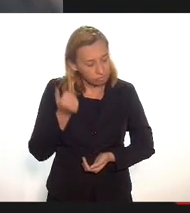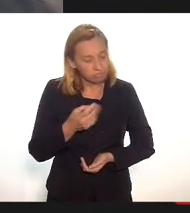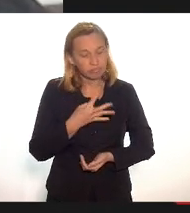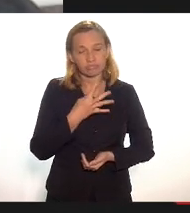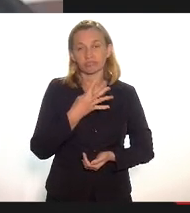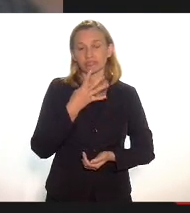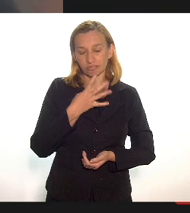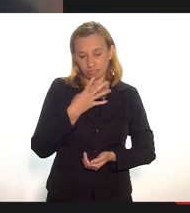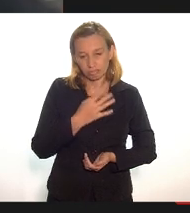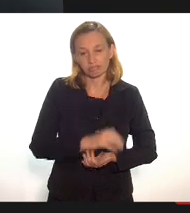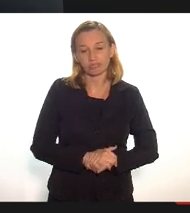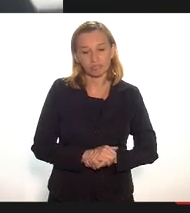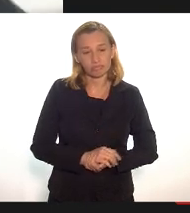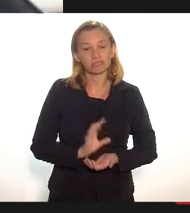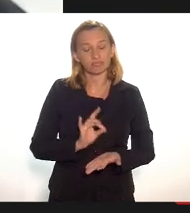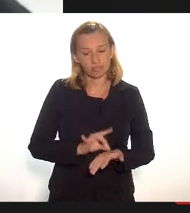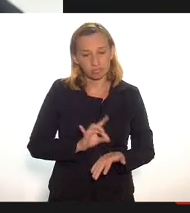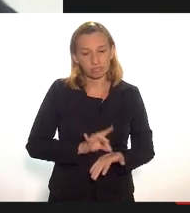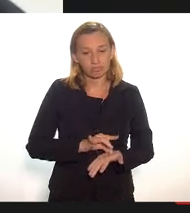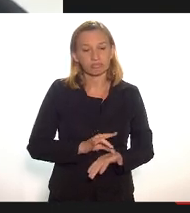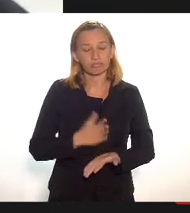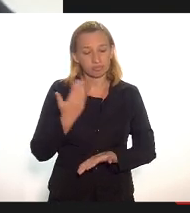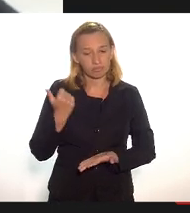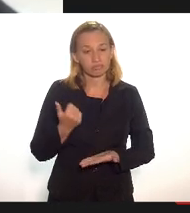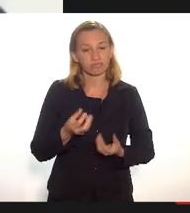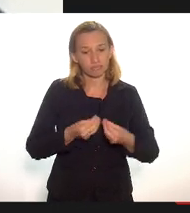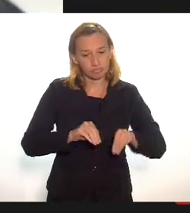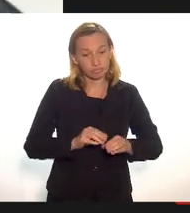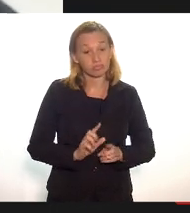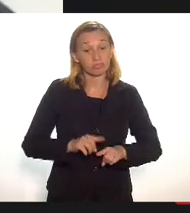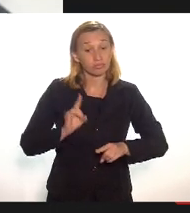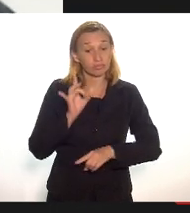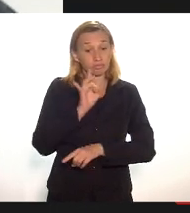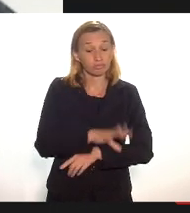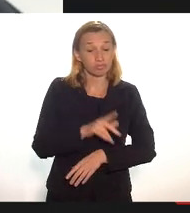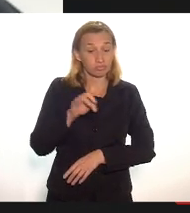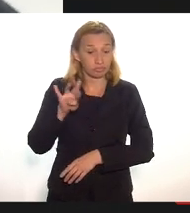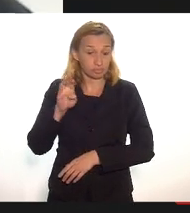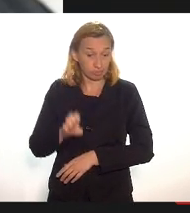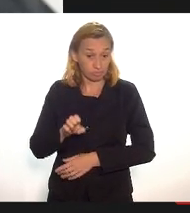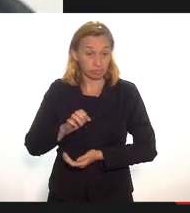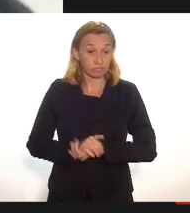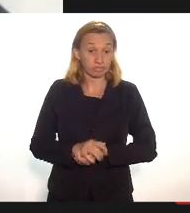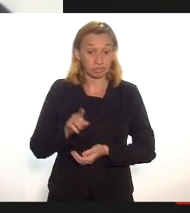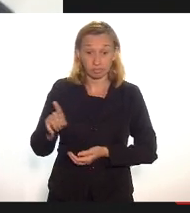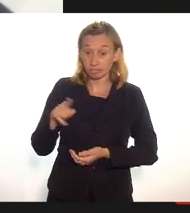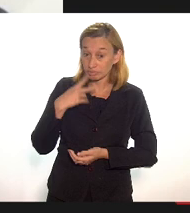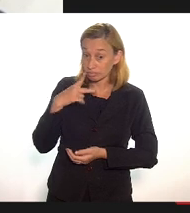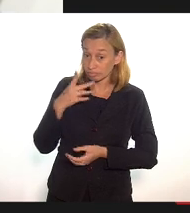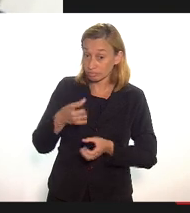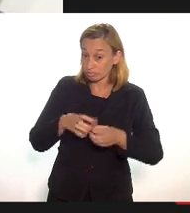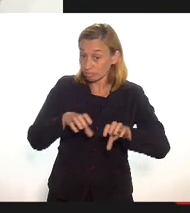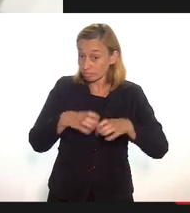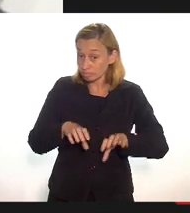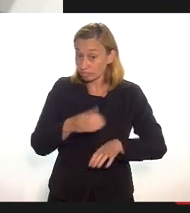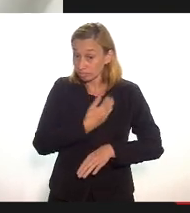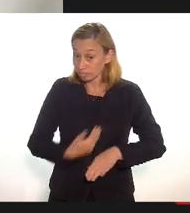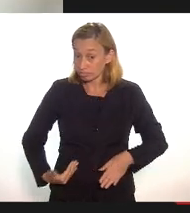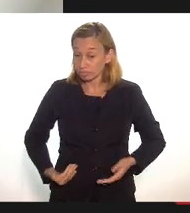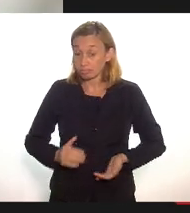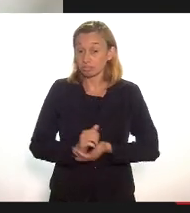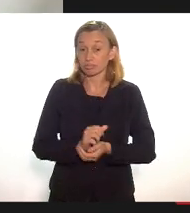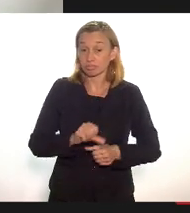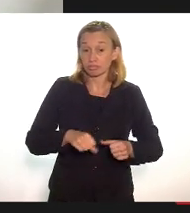realidade e sabemos o desmonte do Estado. Agora, por último, o Alexandre, né? Ele fala no concurso público. A